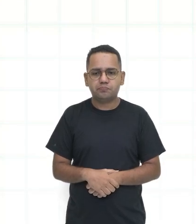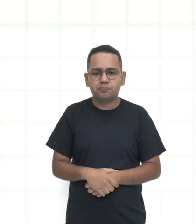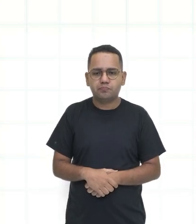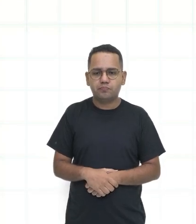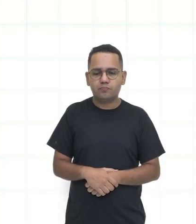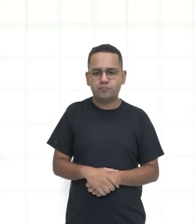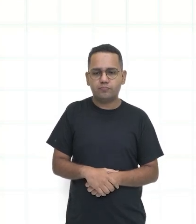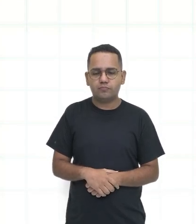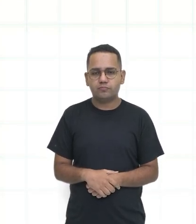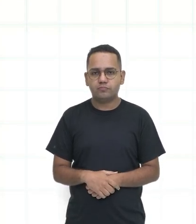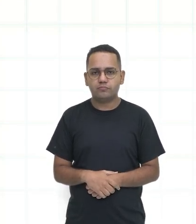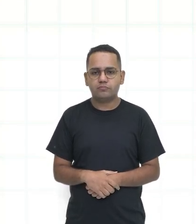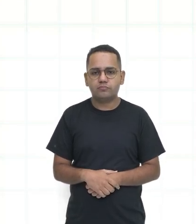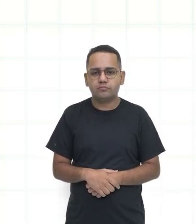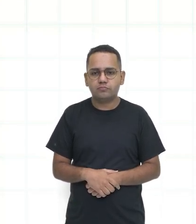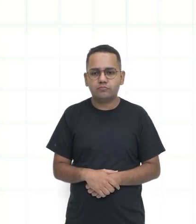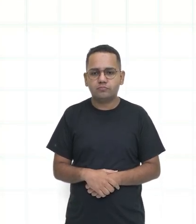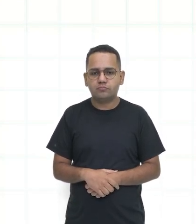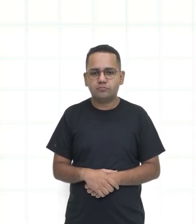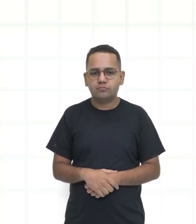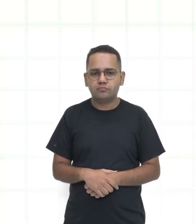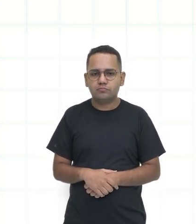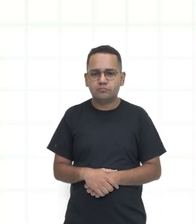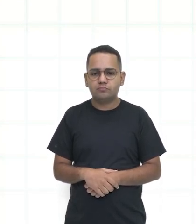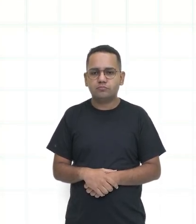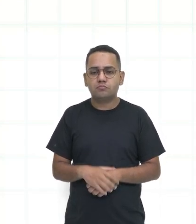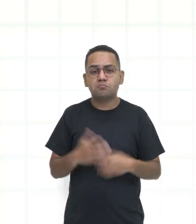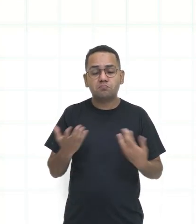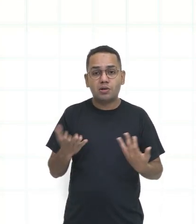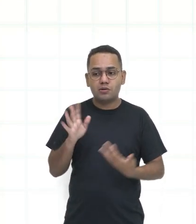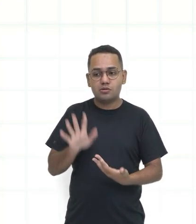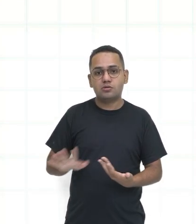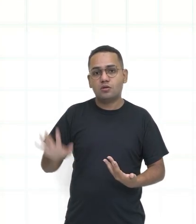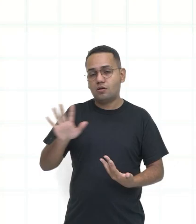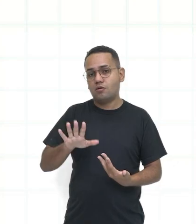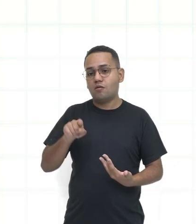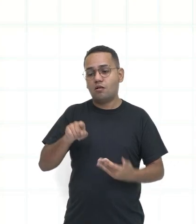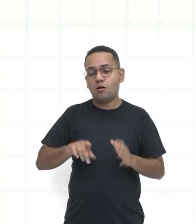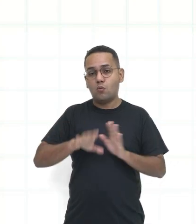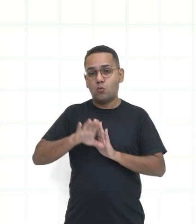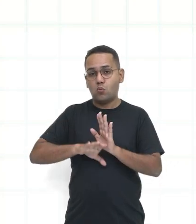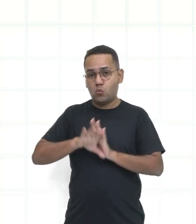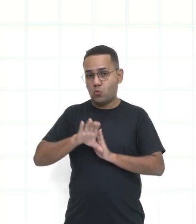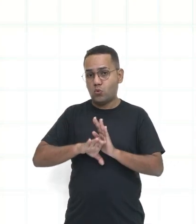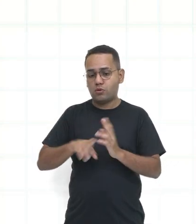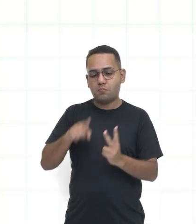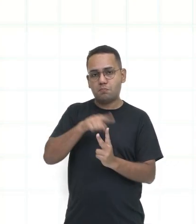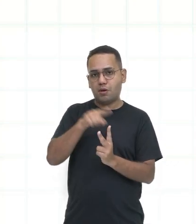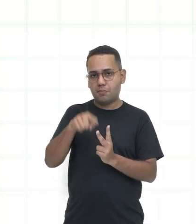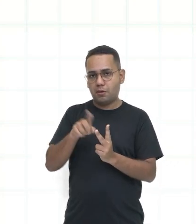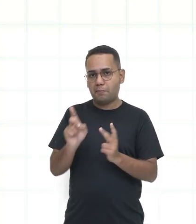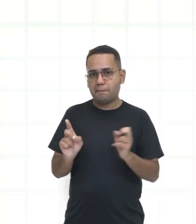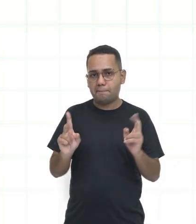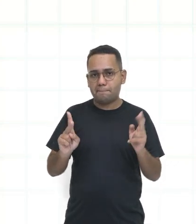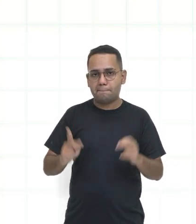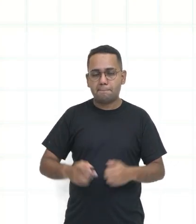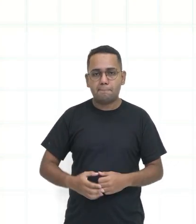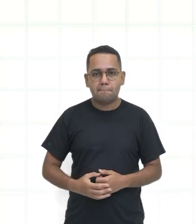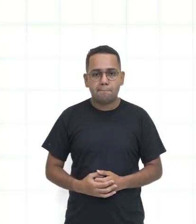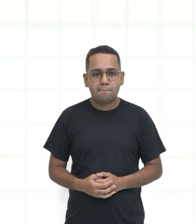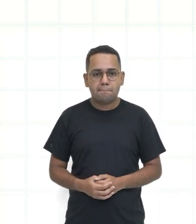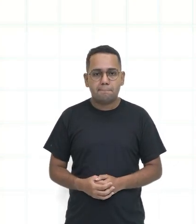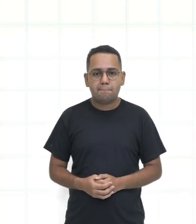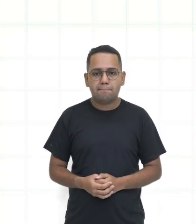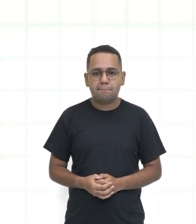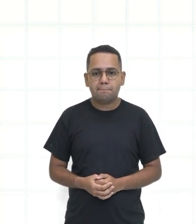identificando exatamente de quem eu estou falando, né? Eu estou falando de uma forma bem genérica o que é função desse artigo indefinido,